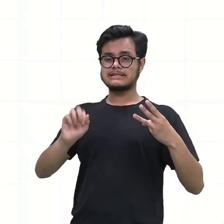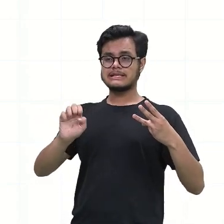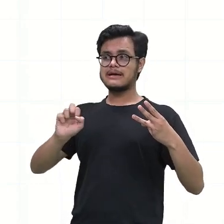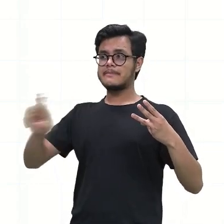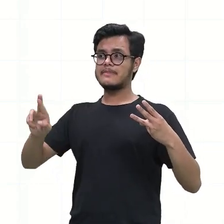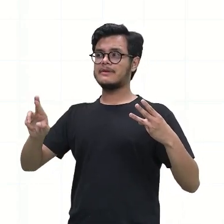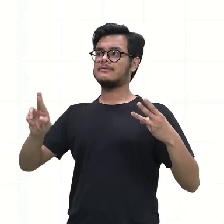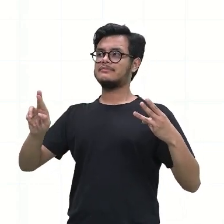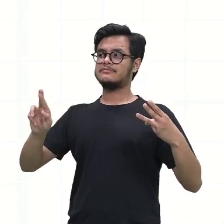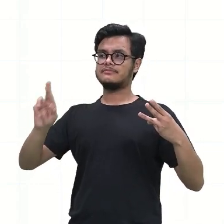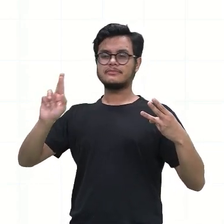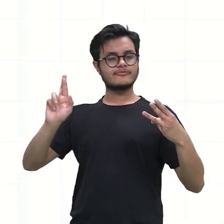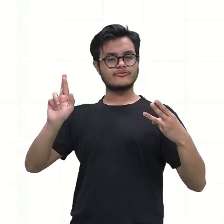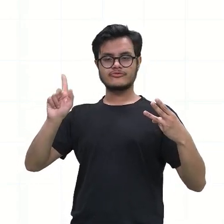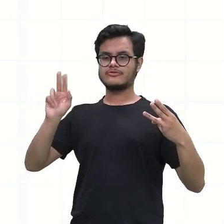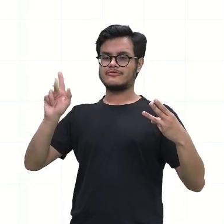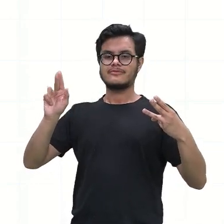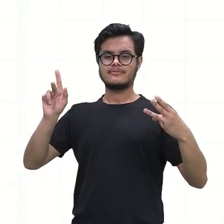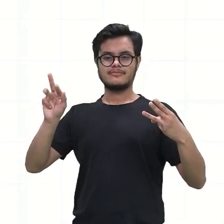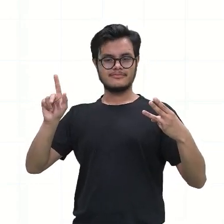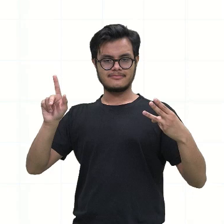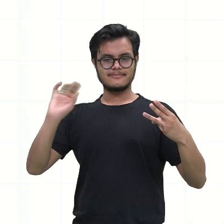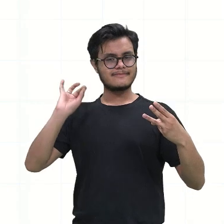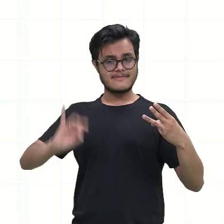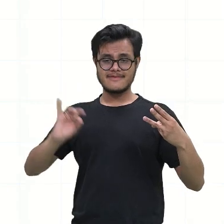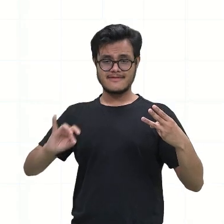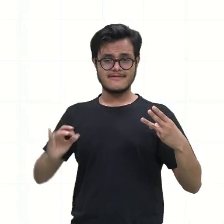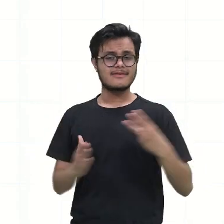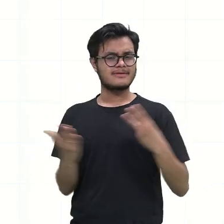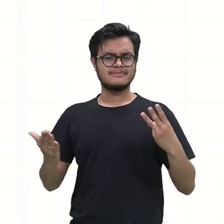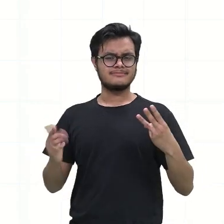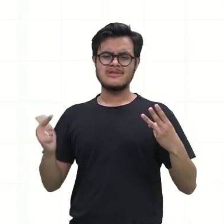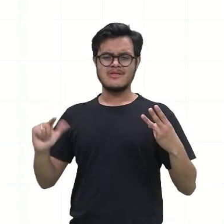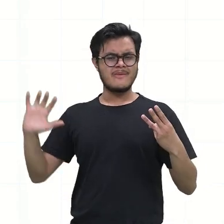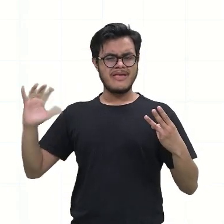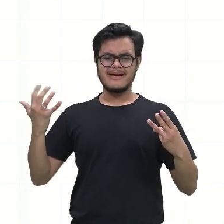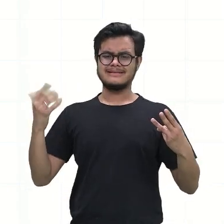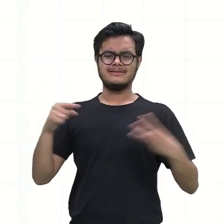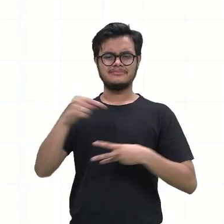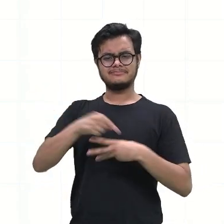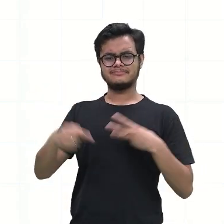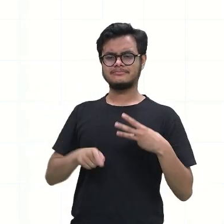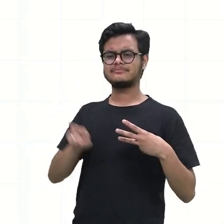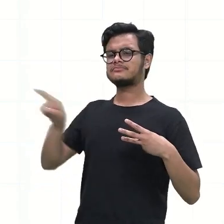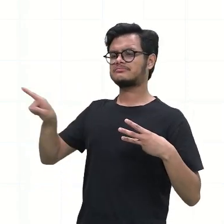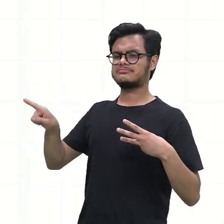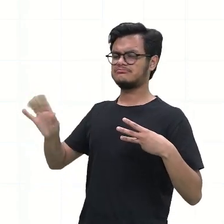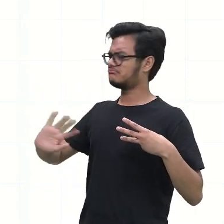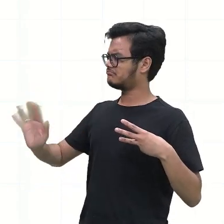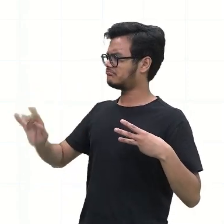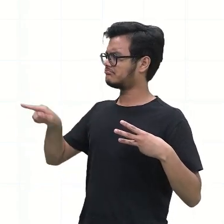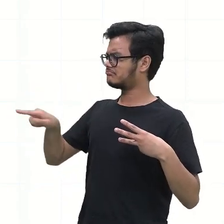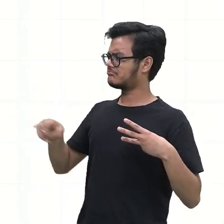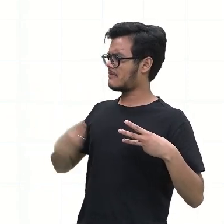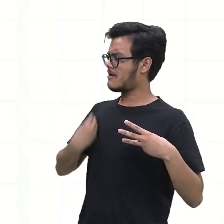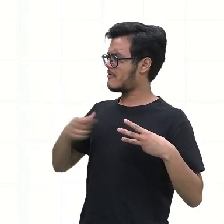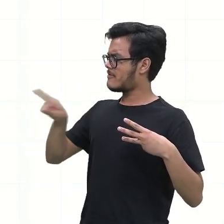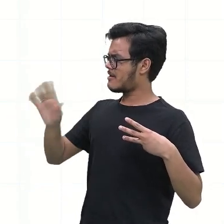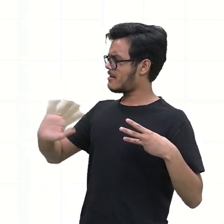sentir, saber, por exemplo, não exprime ação, não é verdade? Vocês concordam?